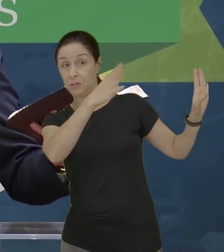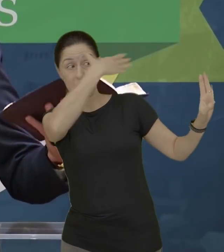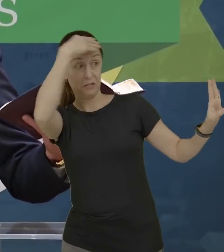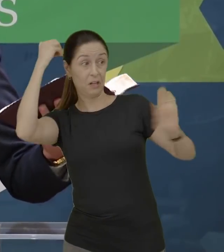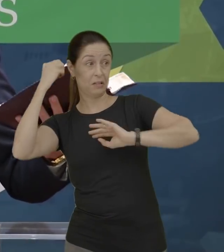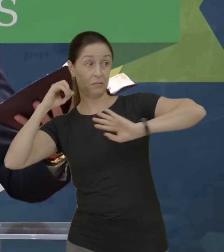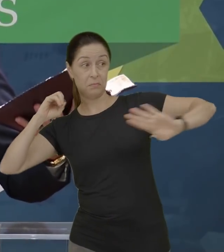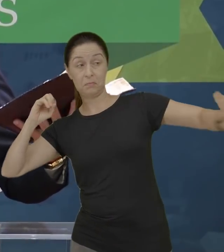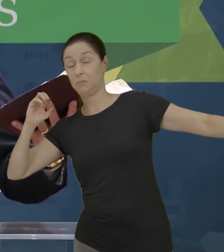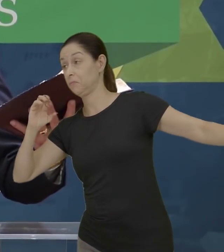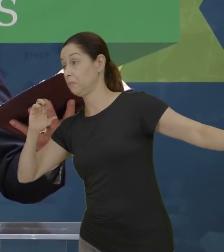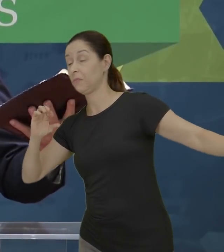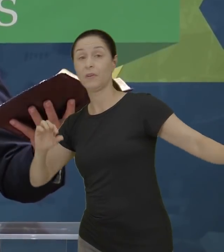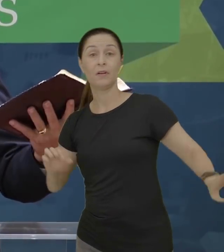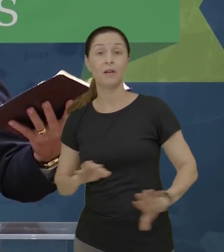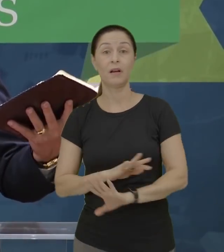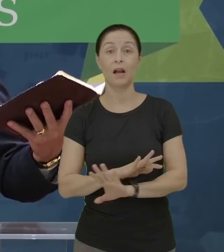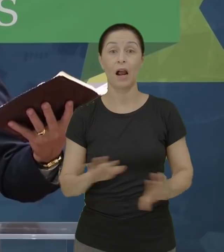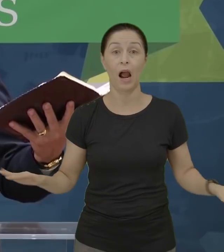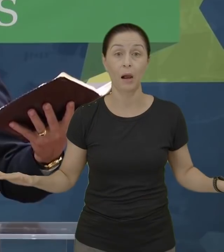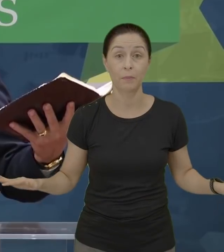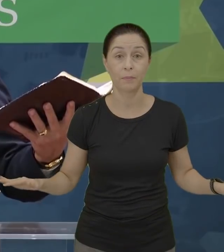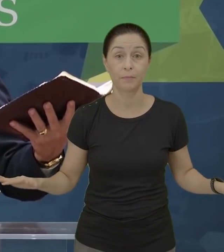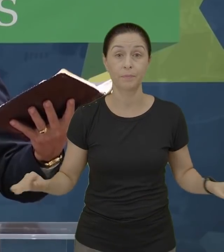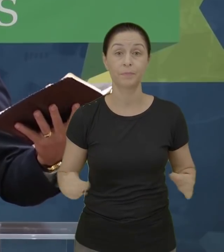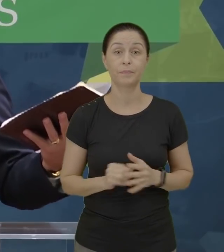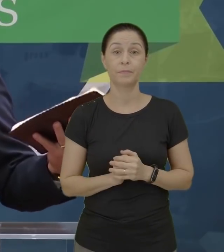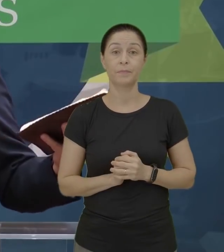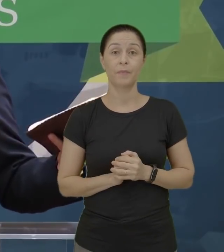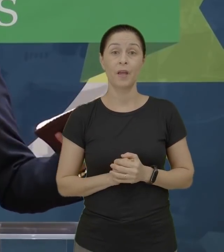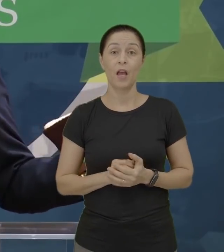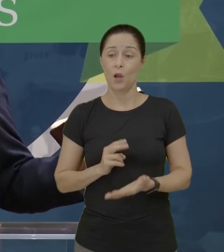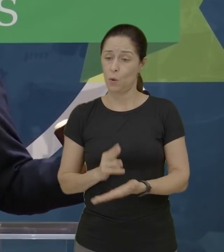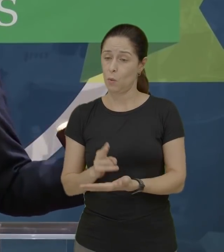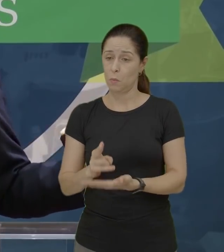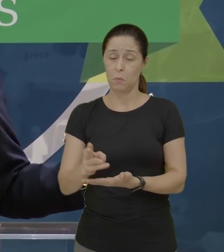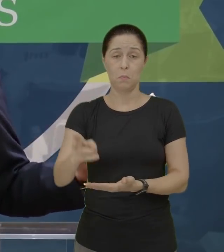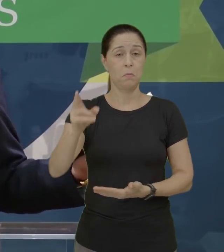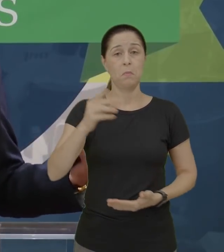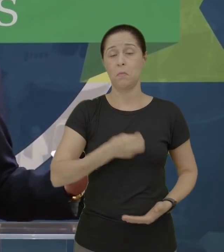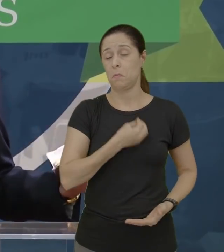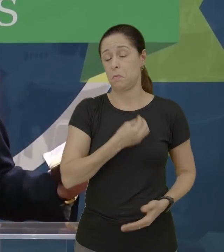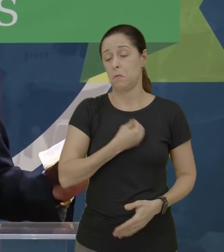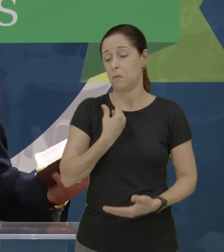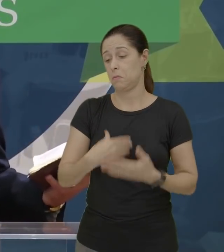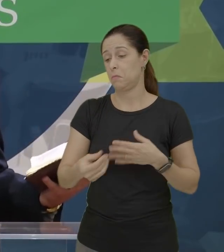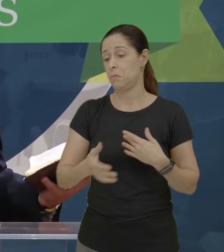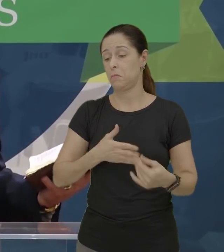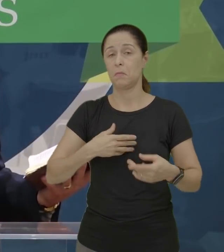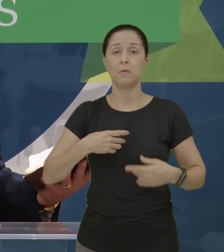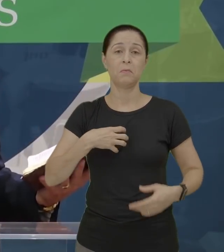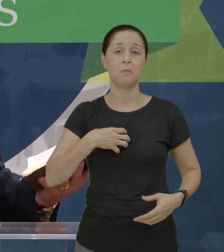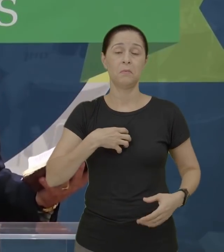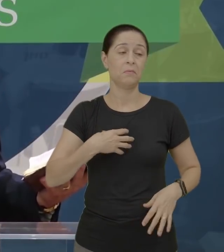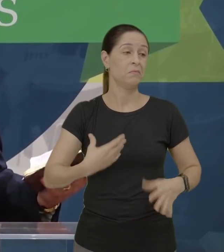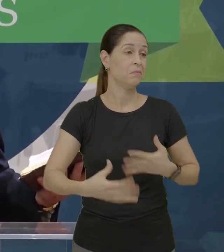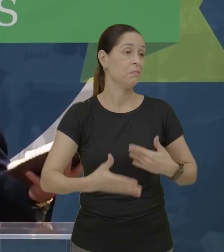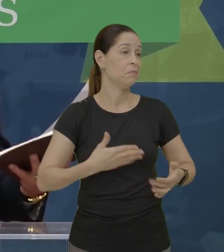depois botar a vida no piloto automático e deixar a vida levando você.